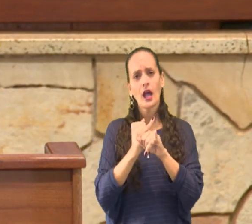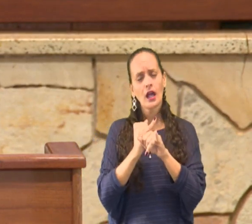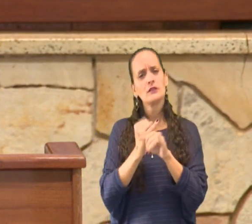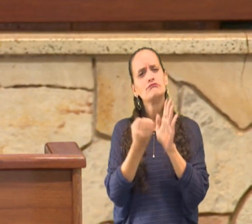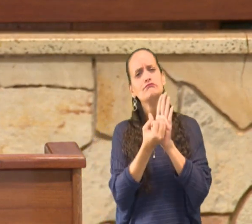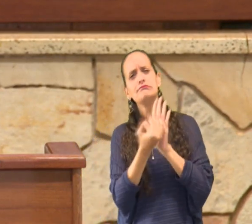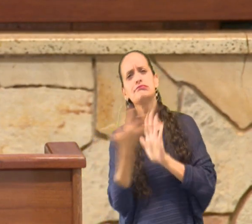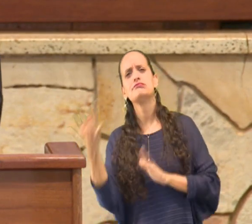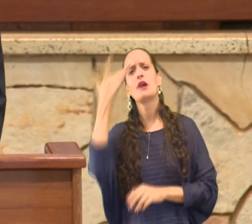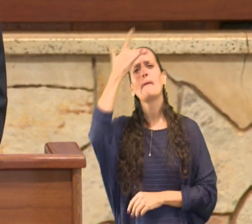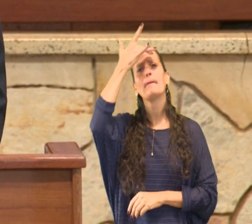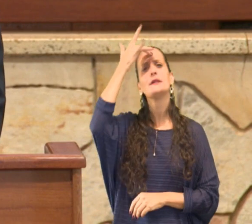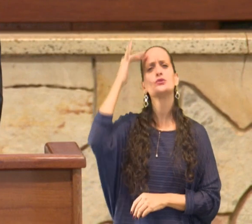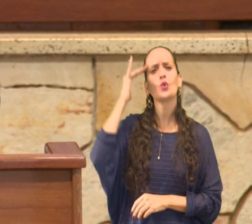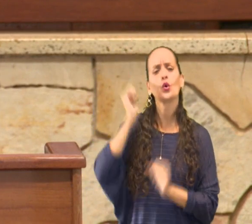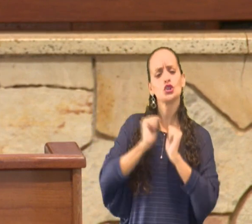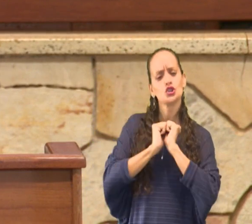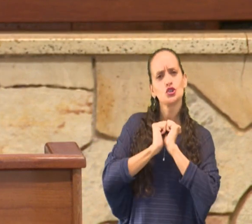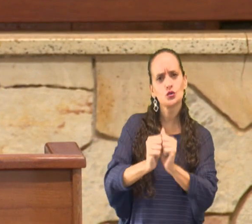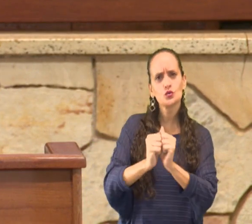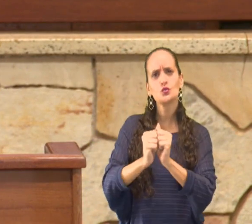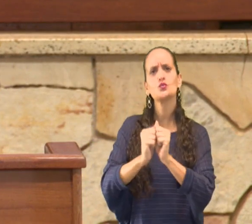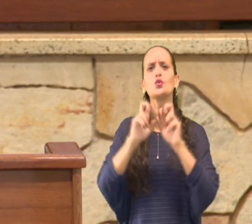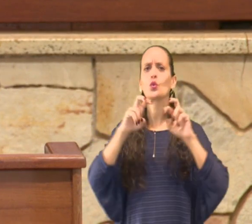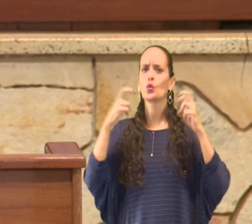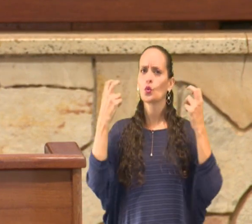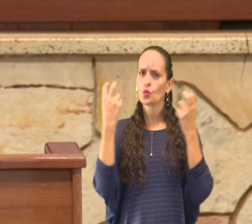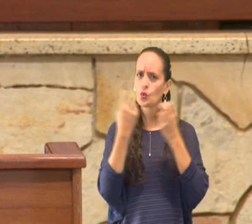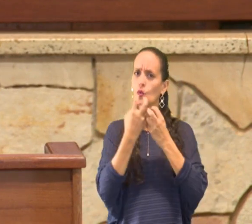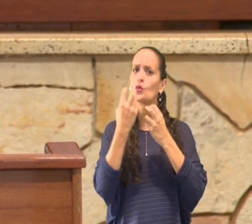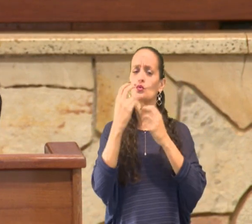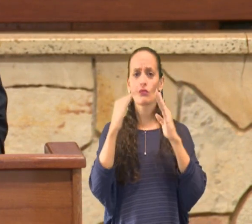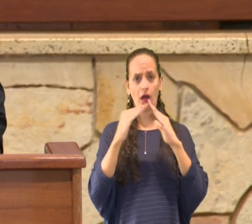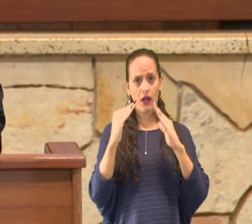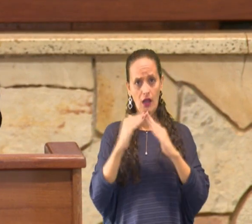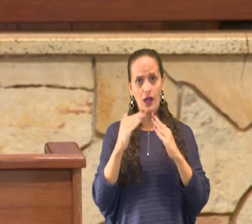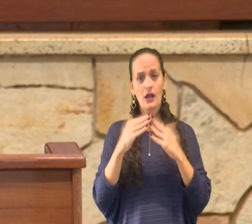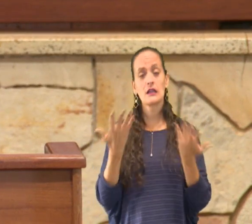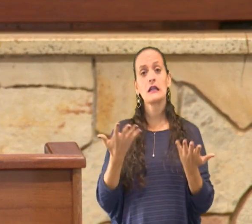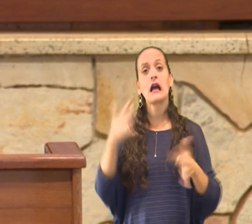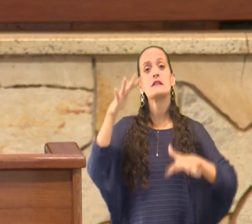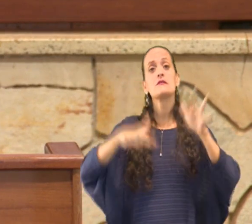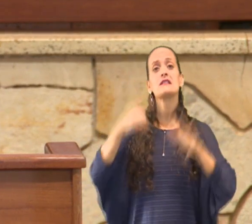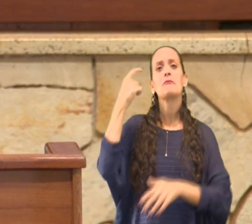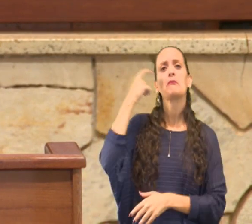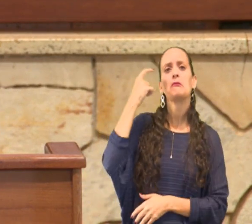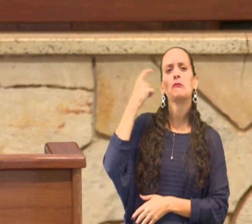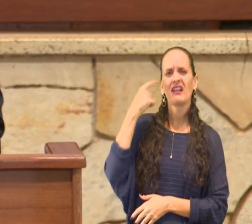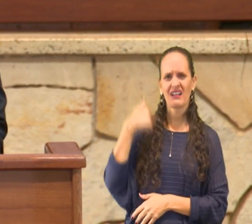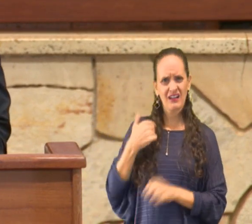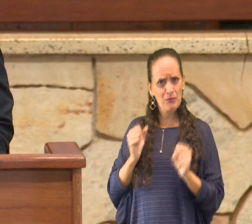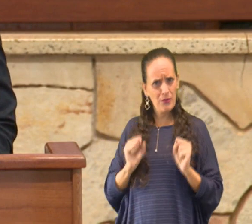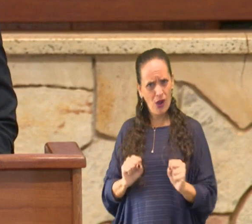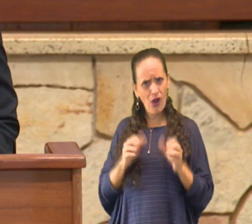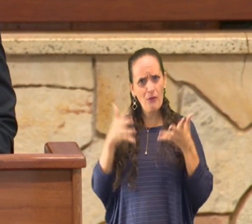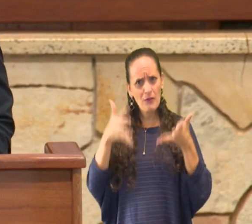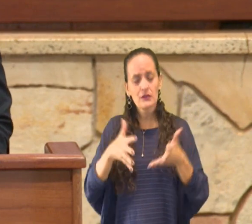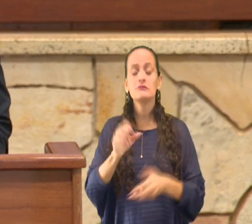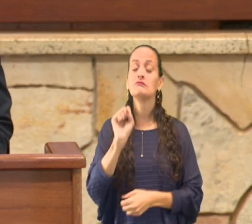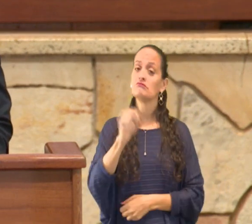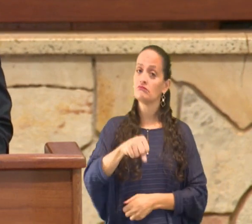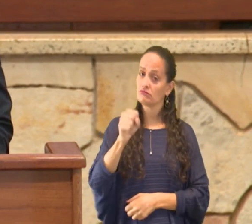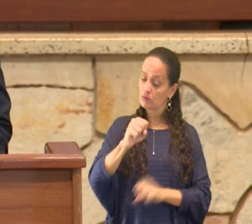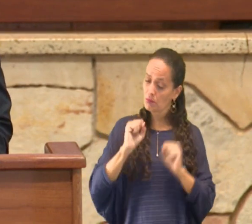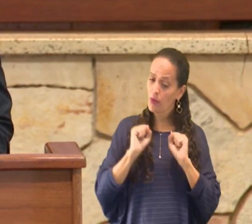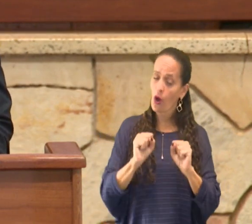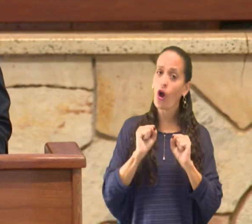e irmãs que participam conosco, que cultuam conosco pela internet, que muitas vezes nos perguntam: nós podemos participar? Sim,